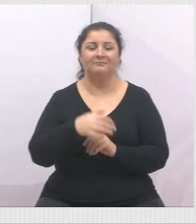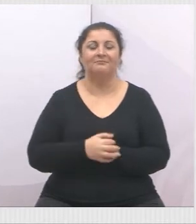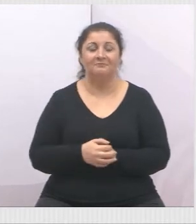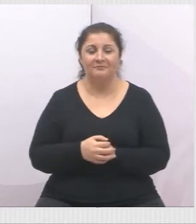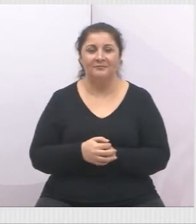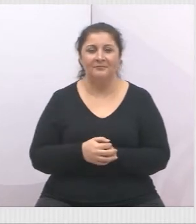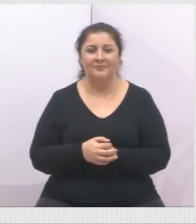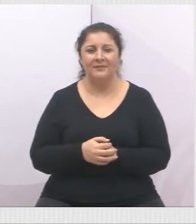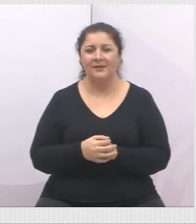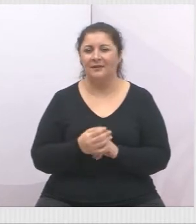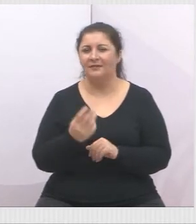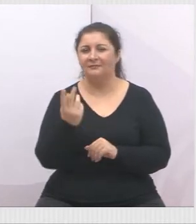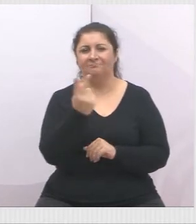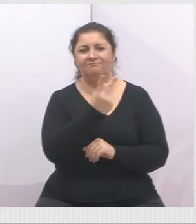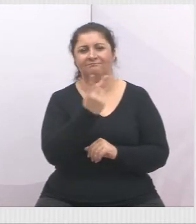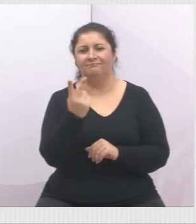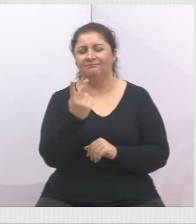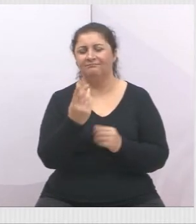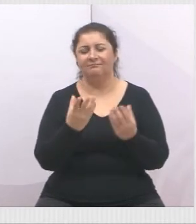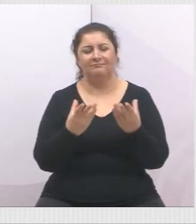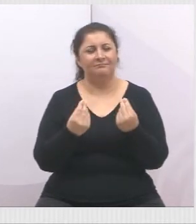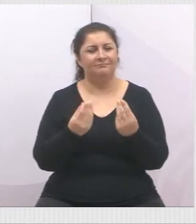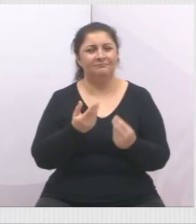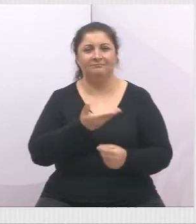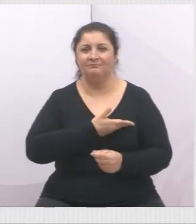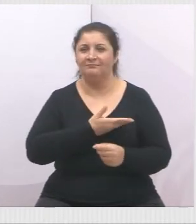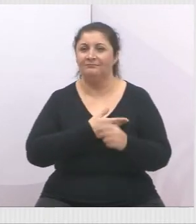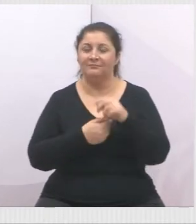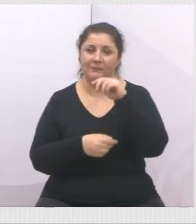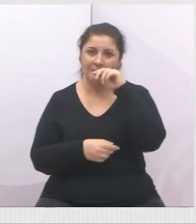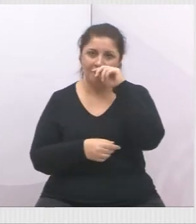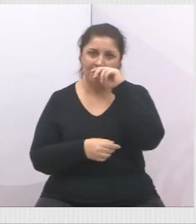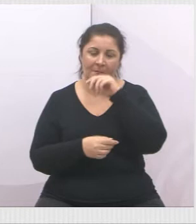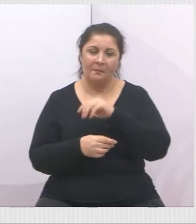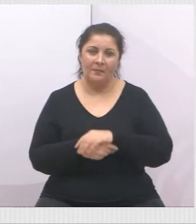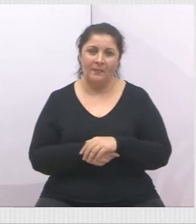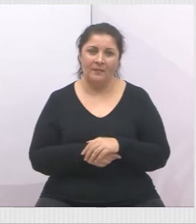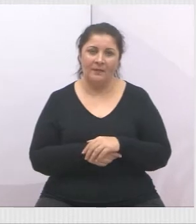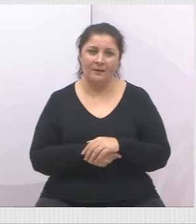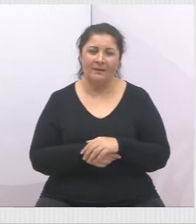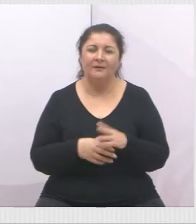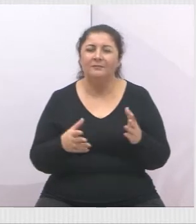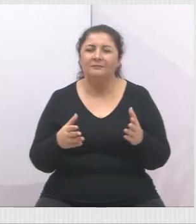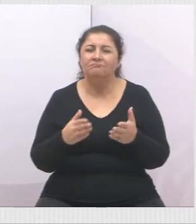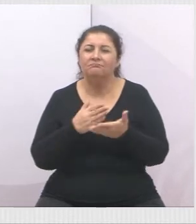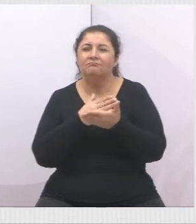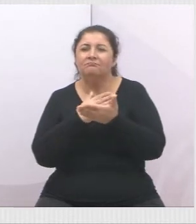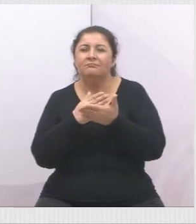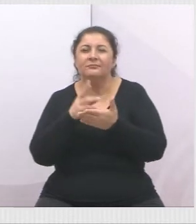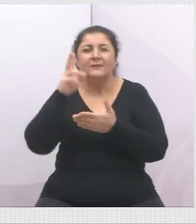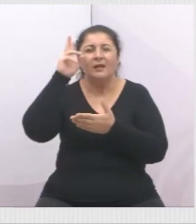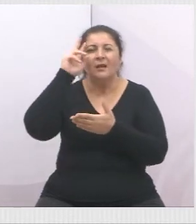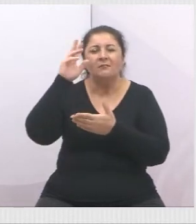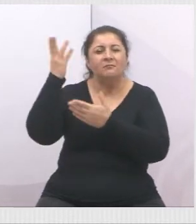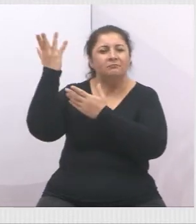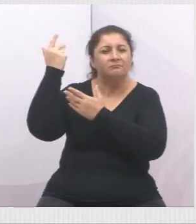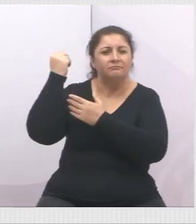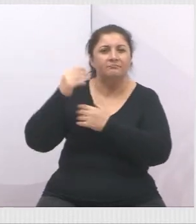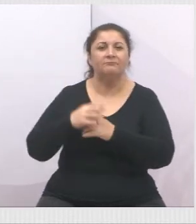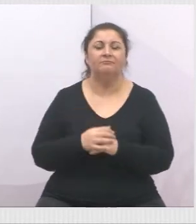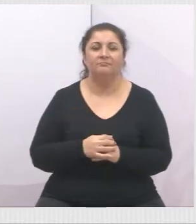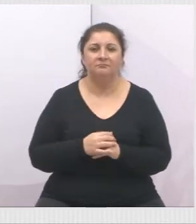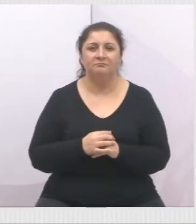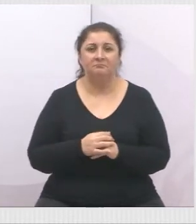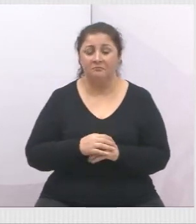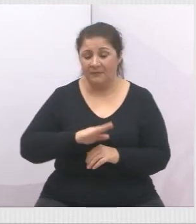Eu e ele nos dávamos muito bem, e as primeiras recordações que eu tenho dele, eu era